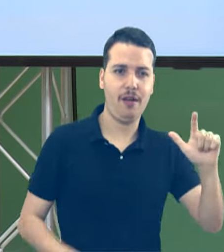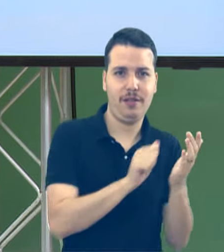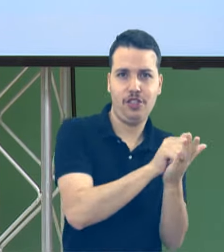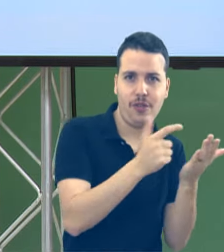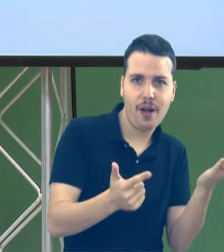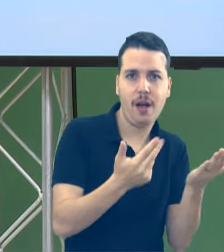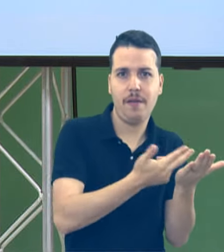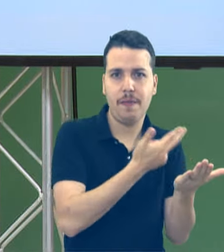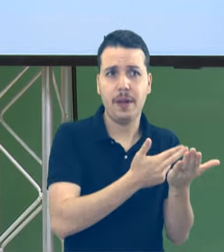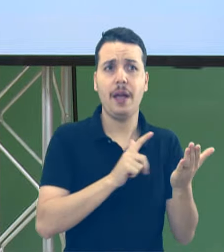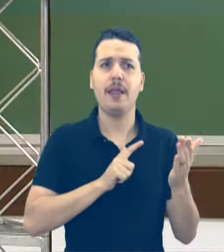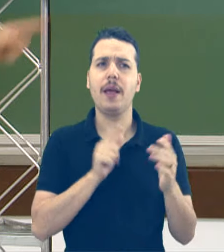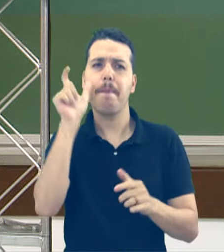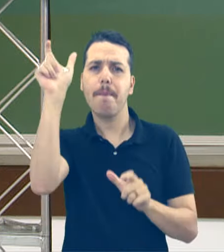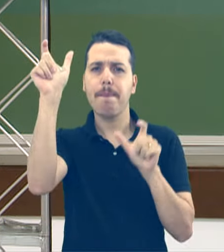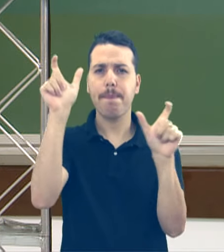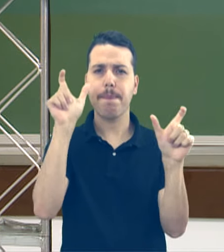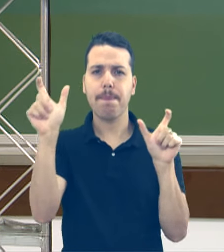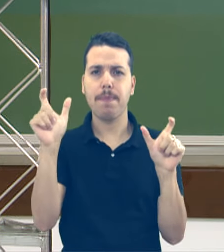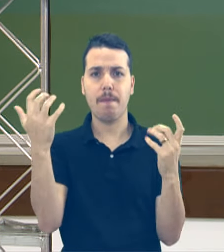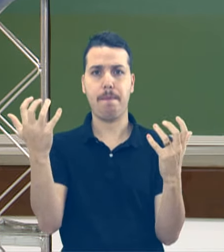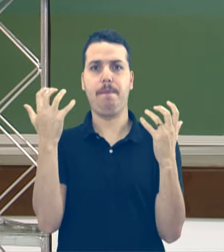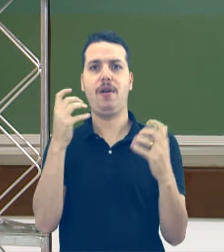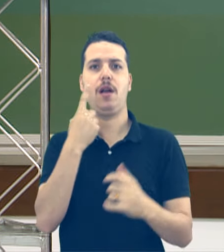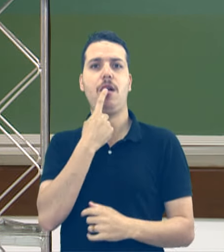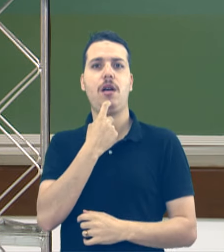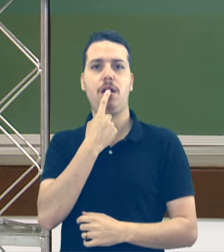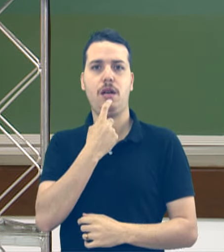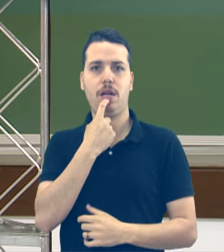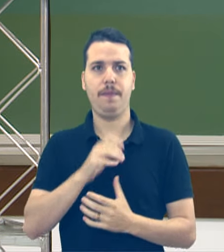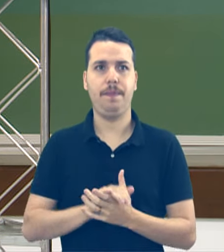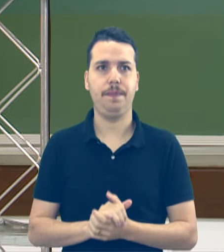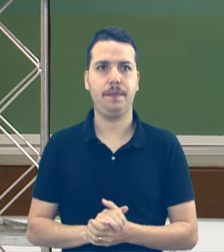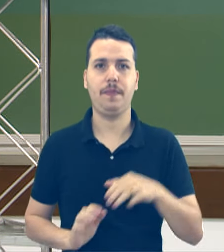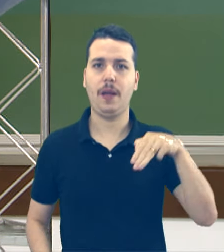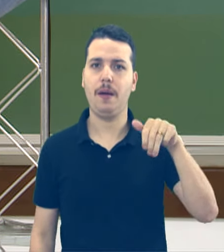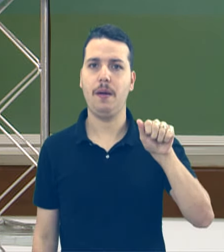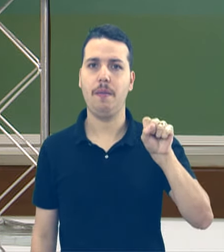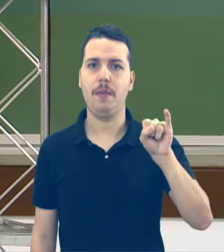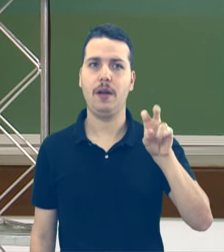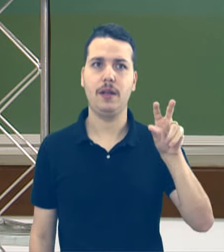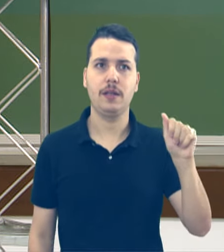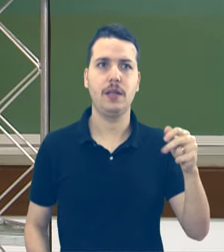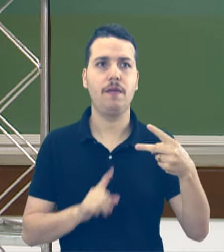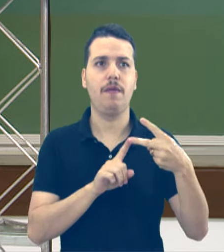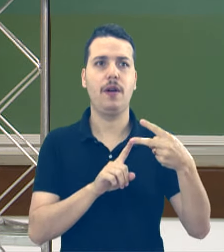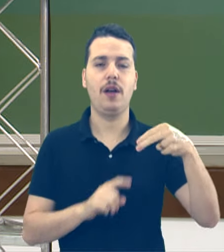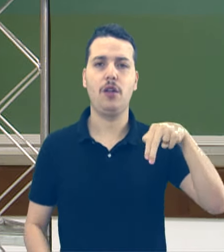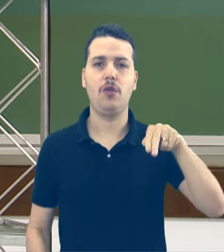estão destacadas. Masiva, nuevas, adictivas,